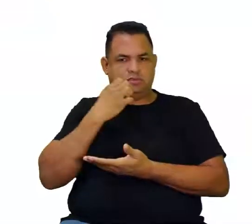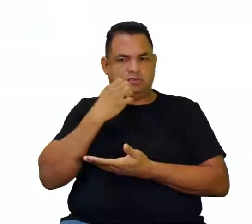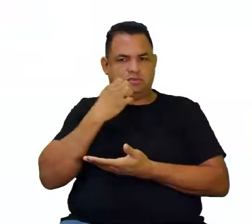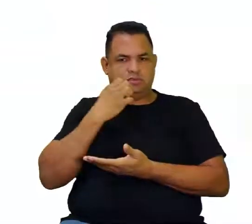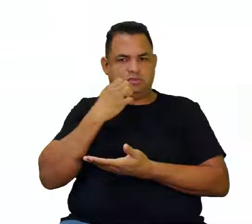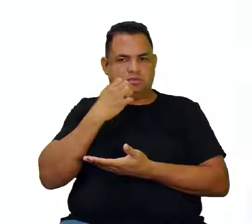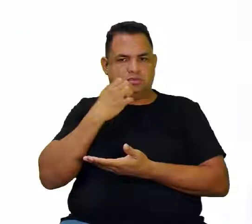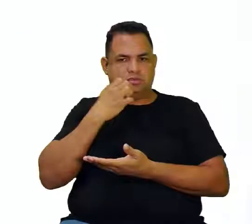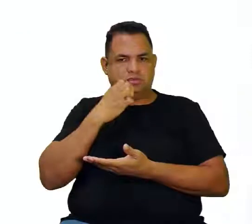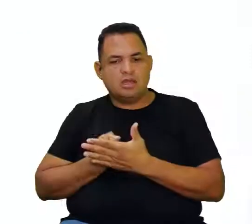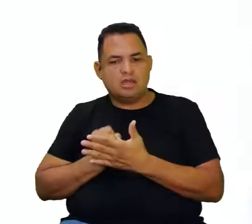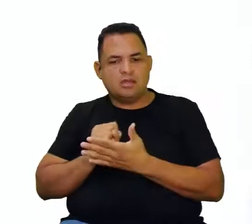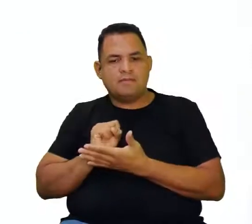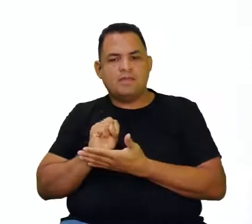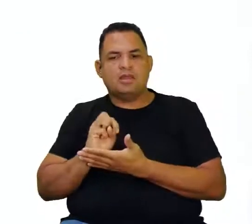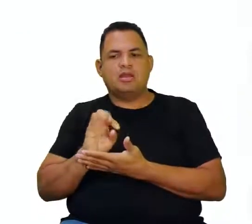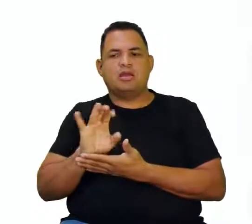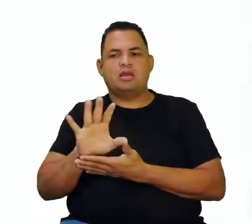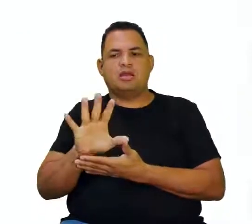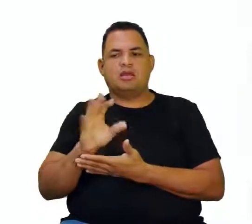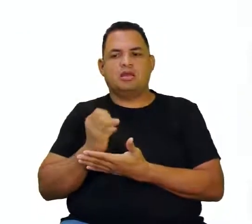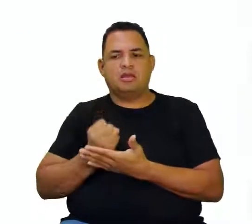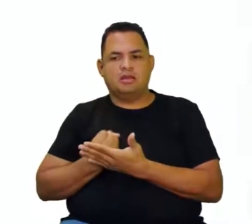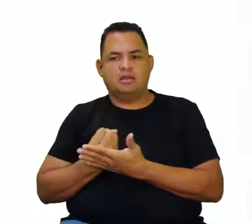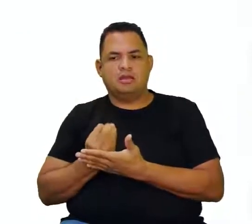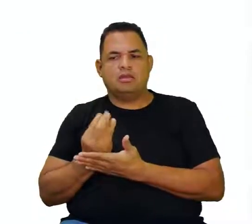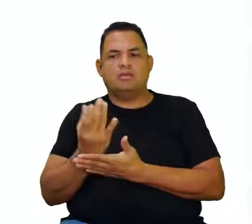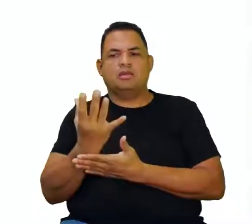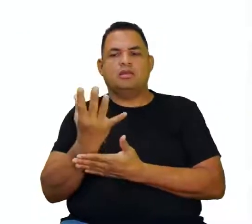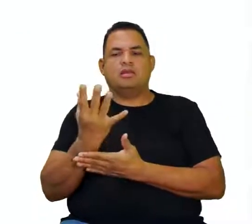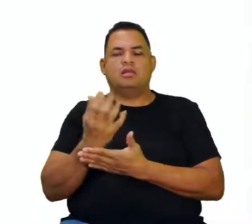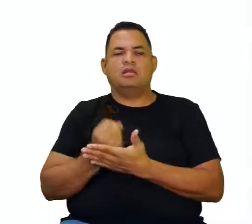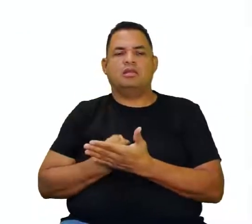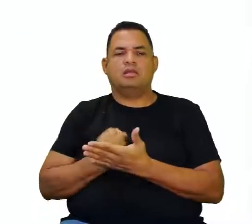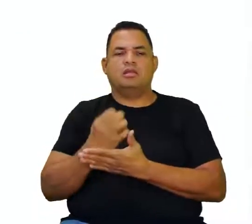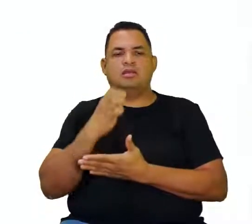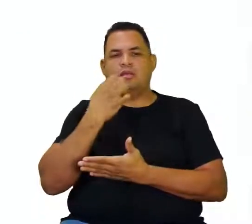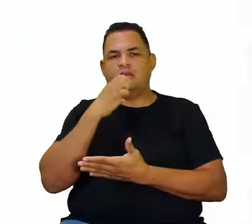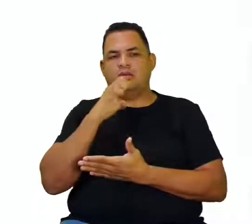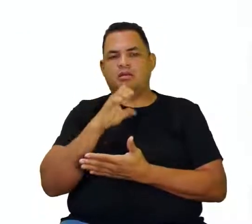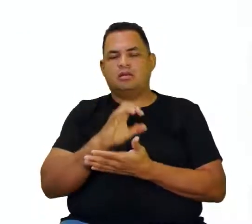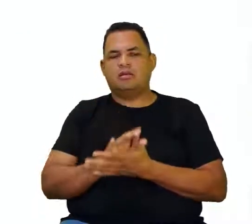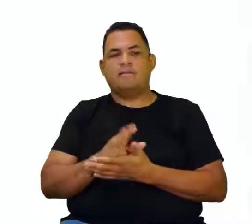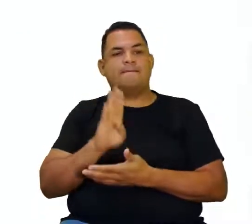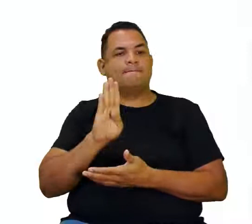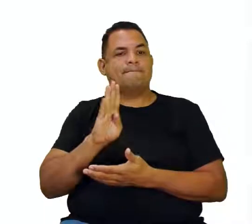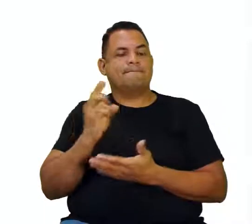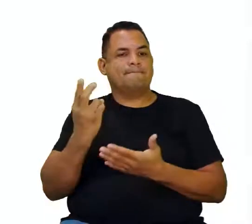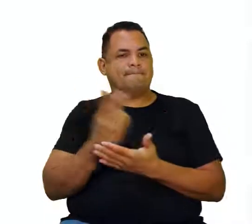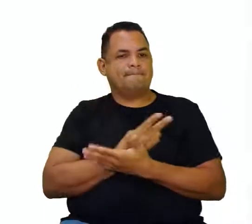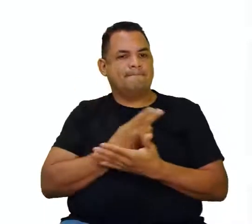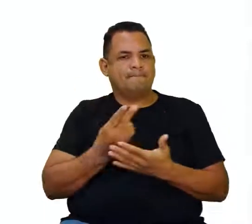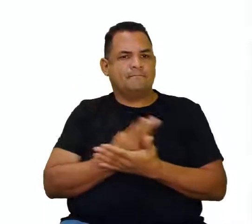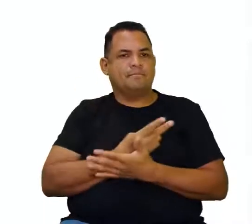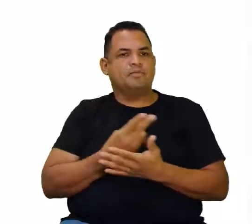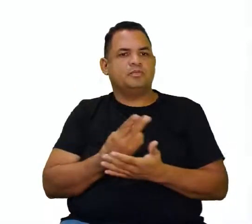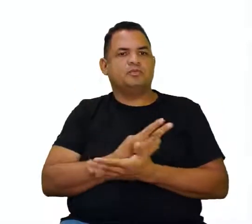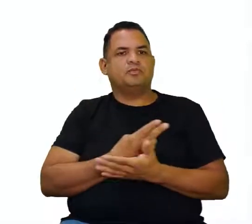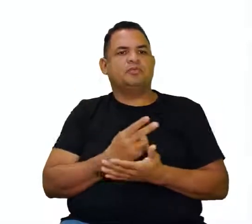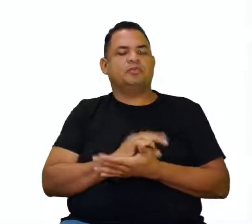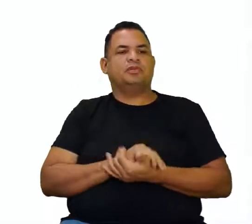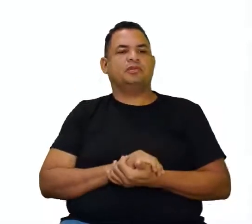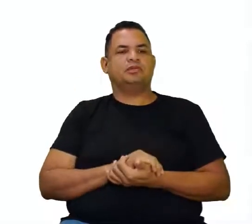vai liberar energia. Então, a letra B também está errada. Nós não temos liberação de